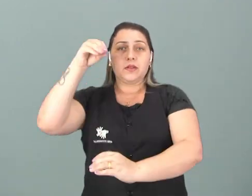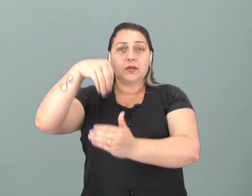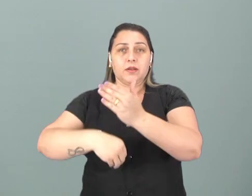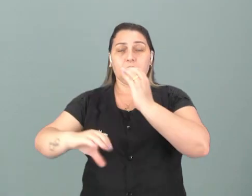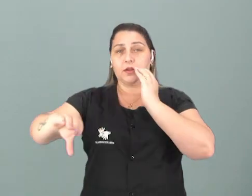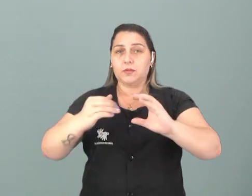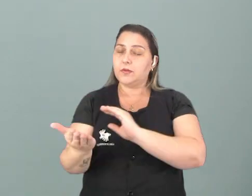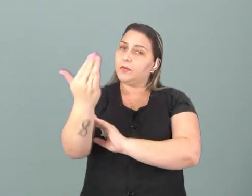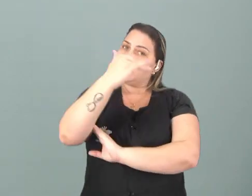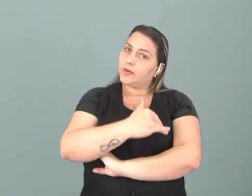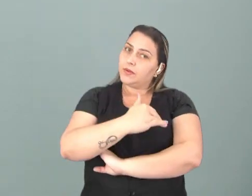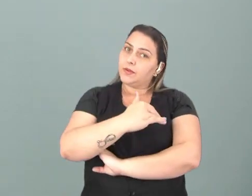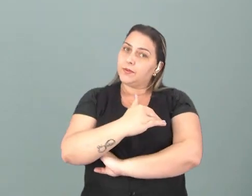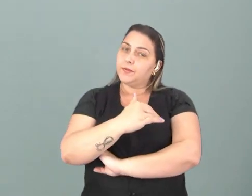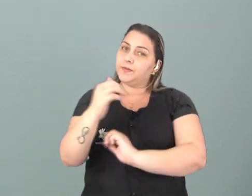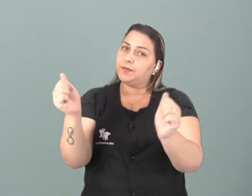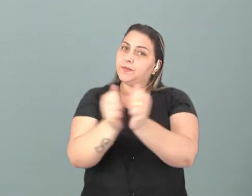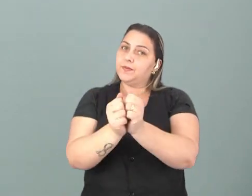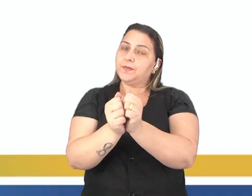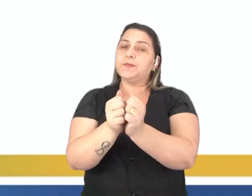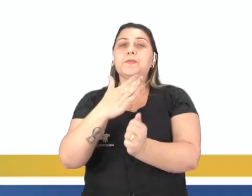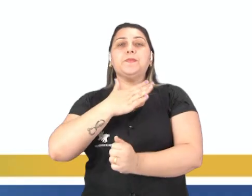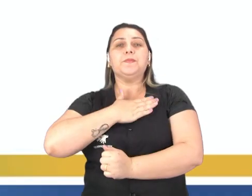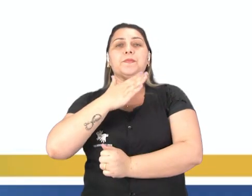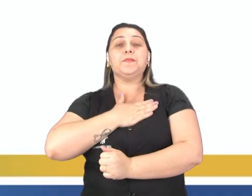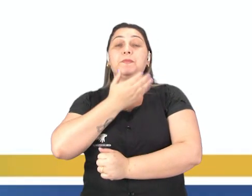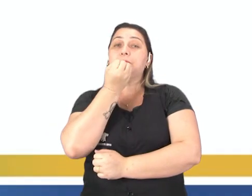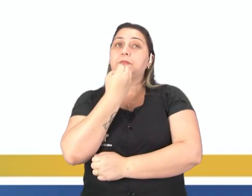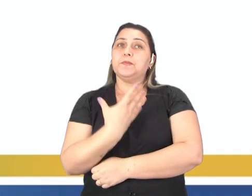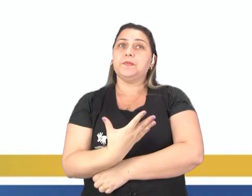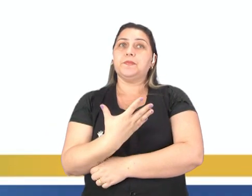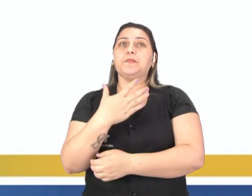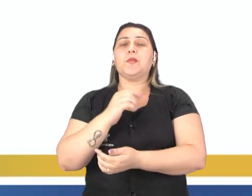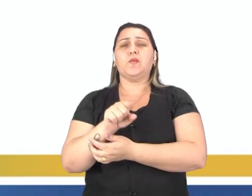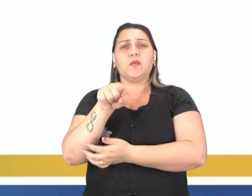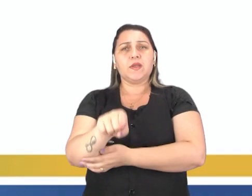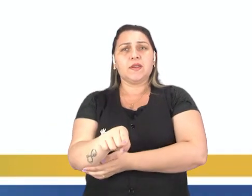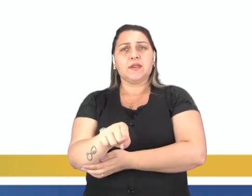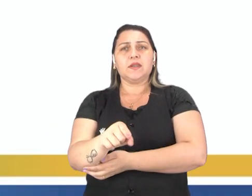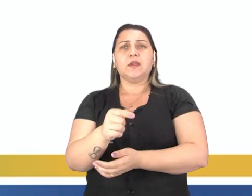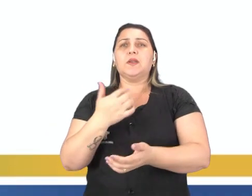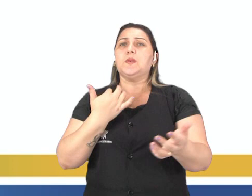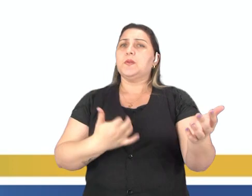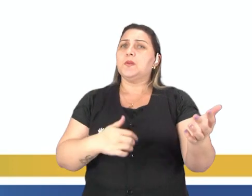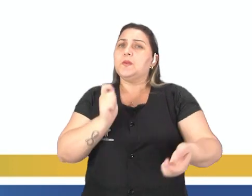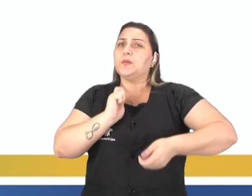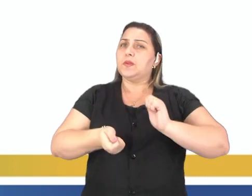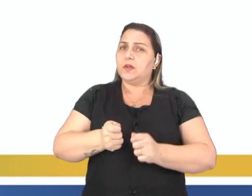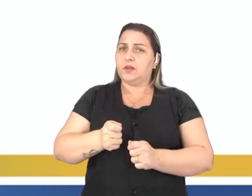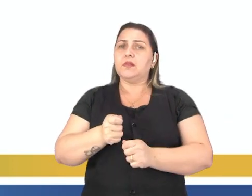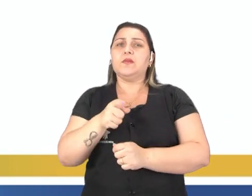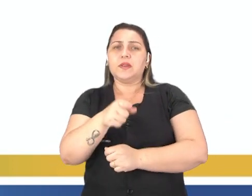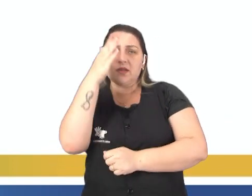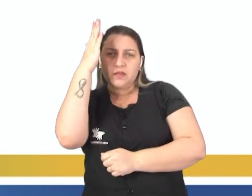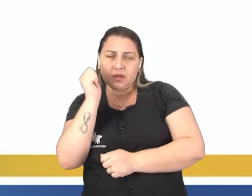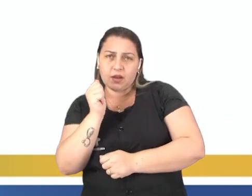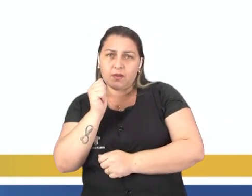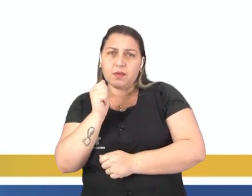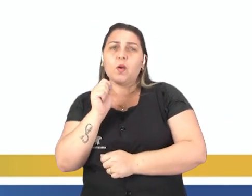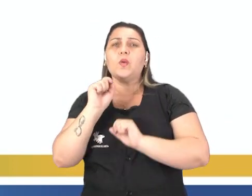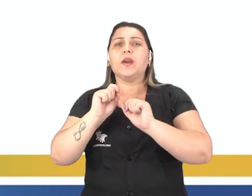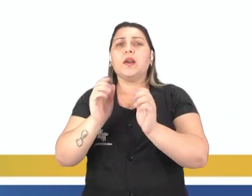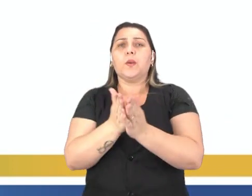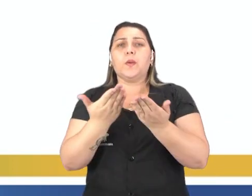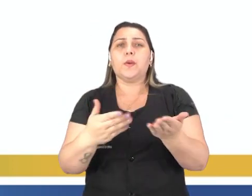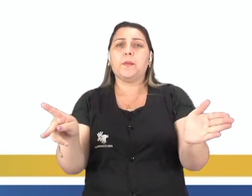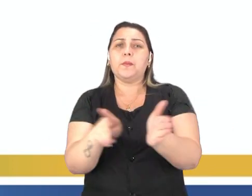música. Vamos lá? Acompanha comigo. Bem, você toca algum instrumento? Você sabe o que é uma